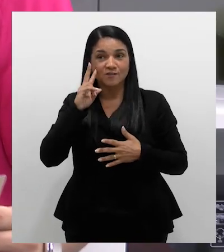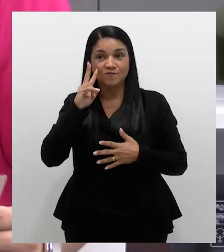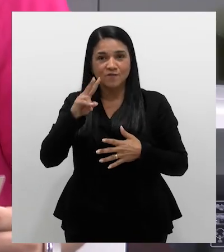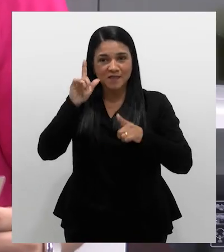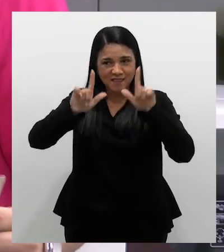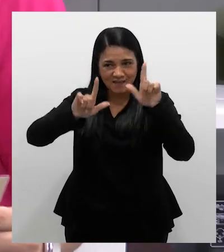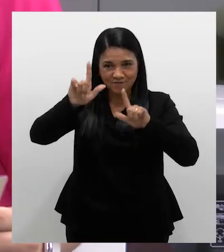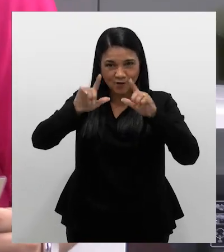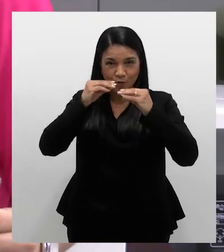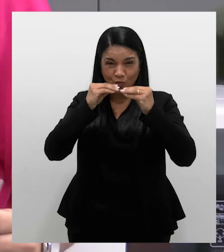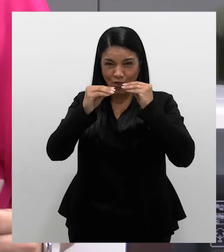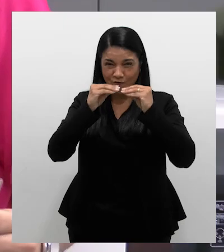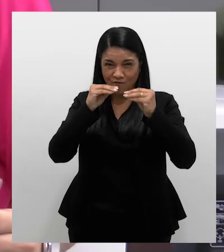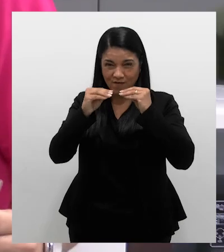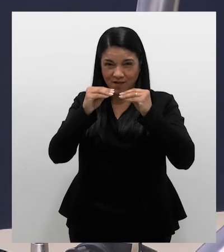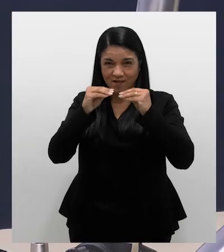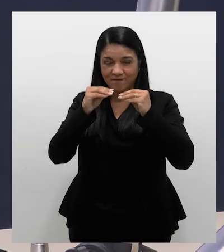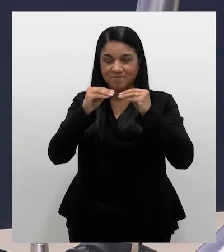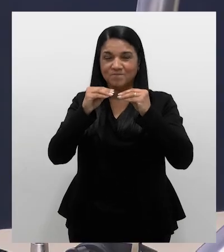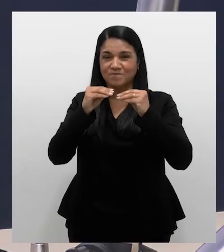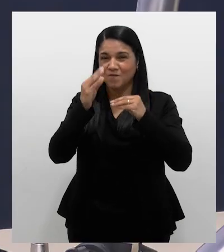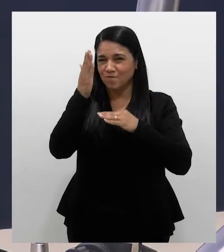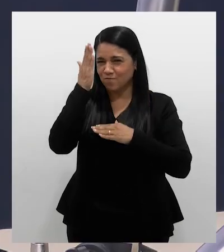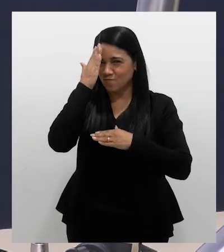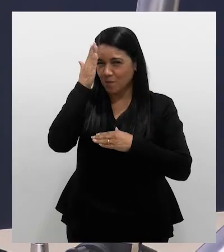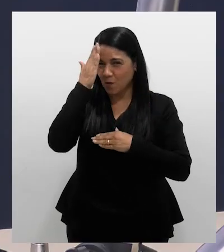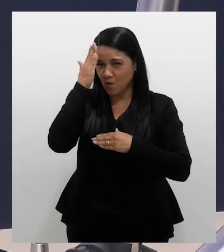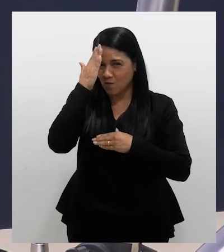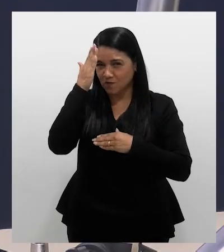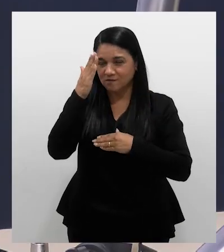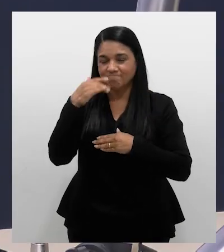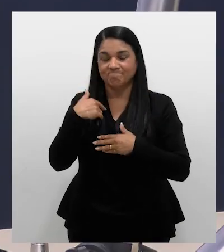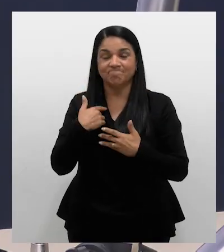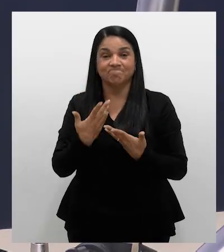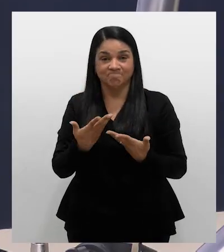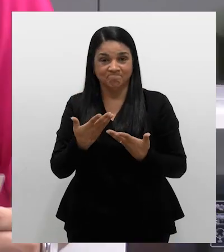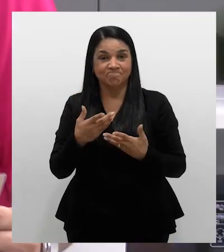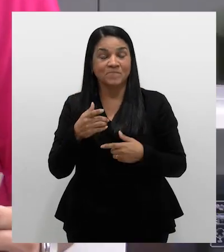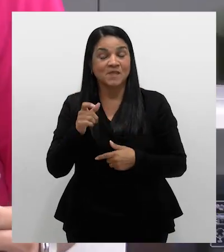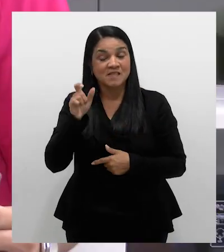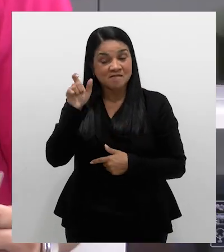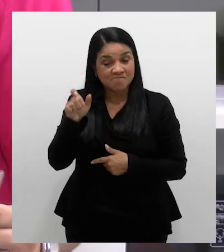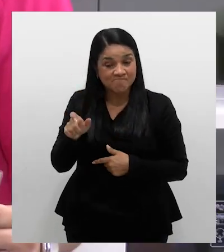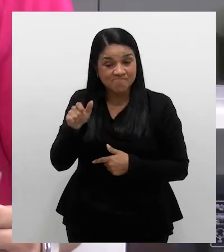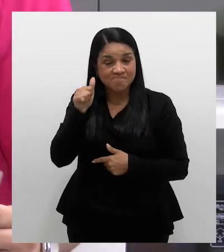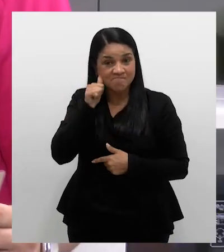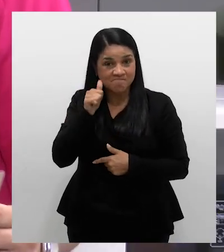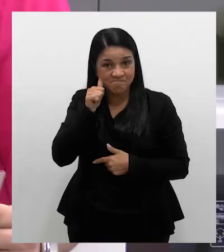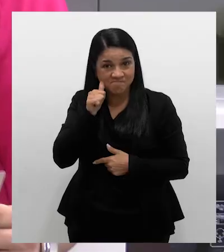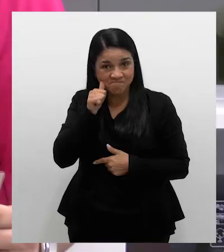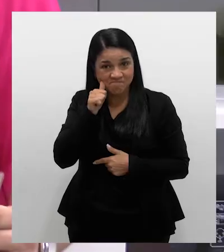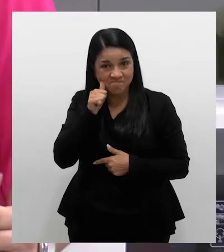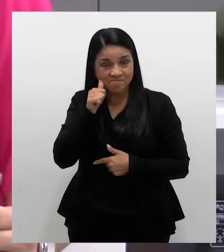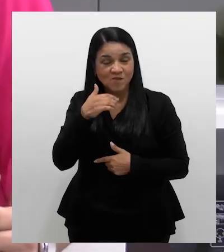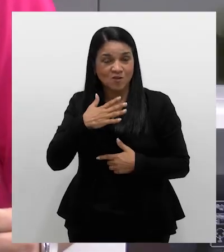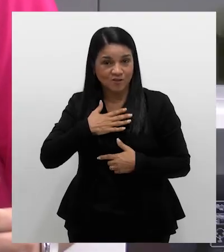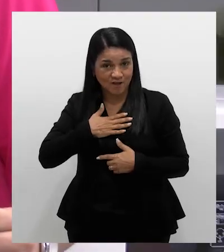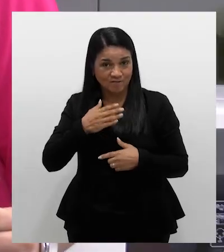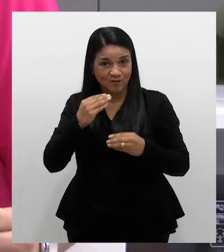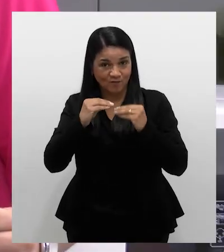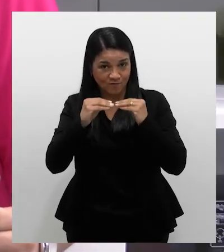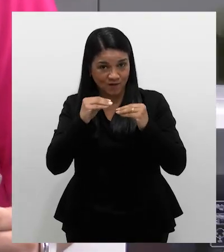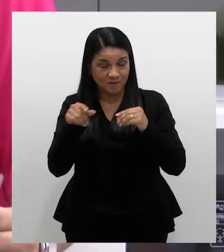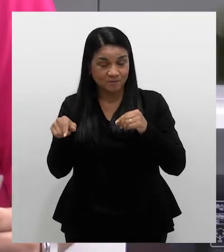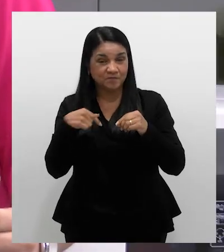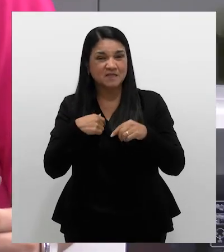gostava muito de ver a novela, né? Até a exato. famosa telenovela, ela não Sim, queria perder por nada. Só que batia o horário ali, acho